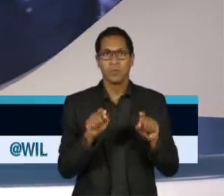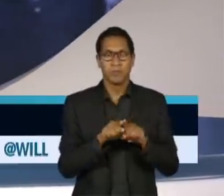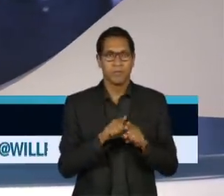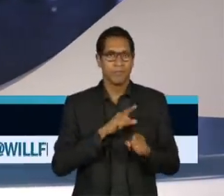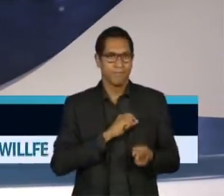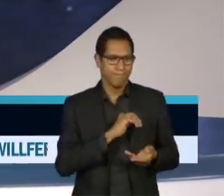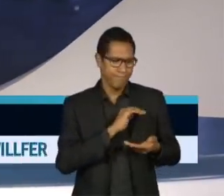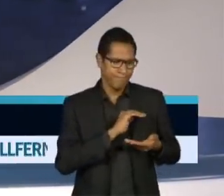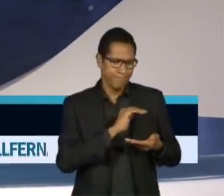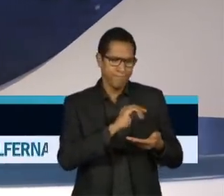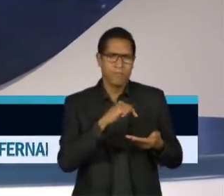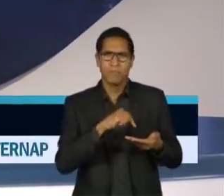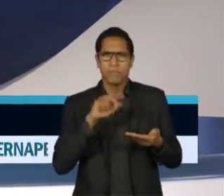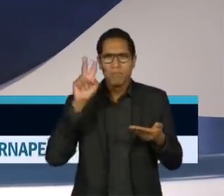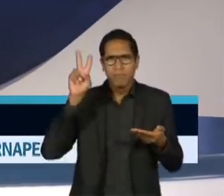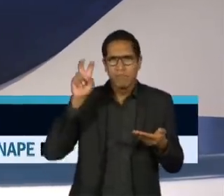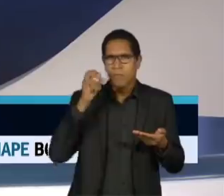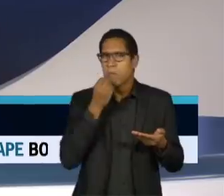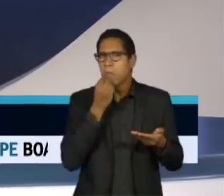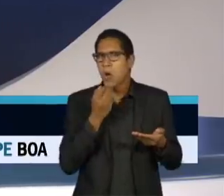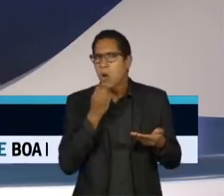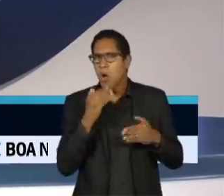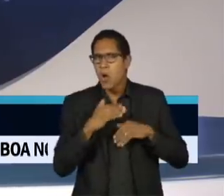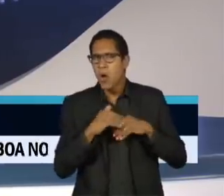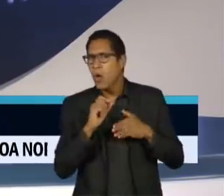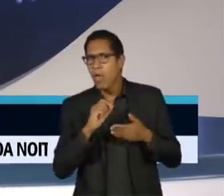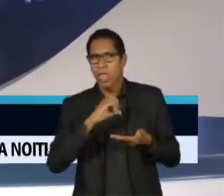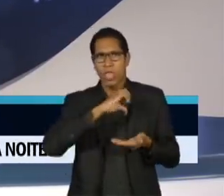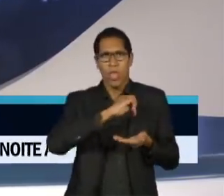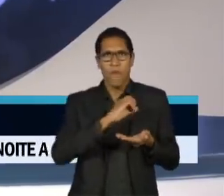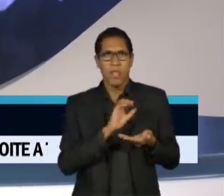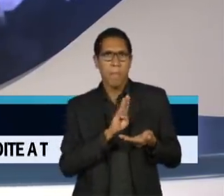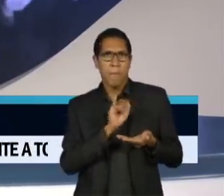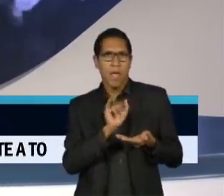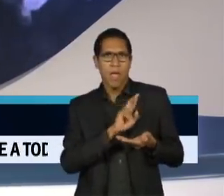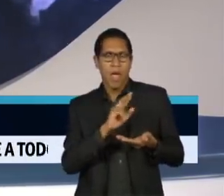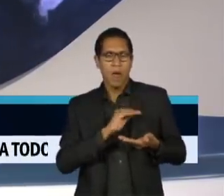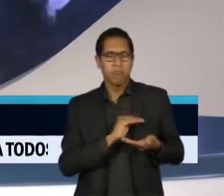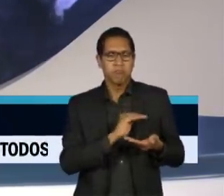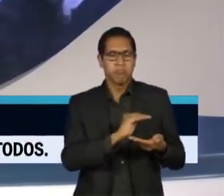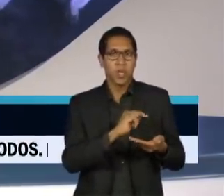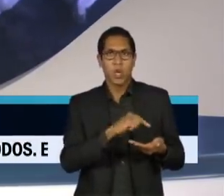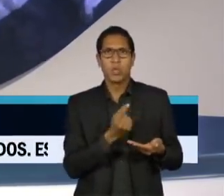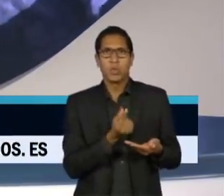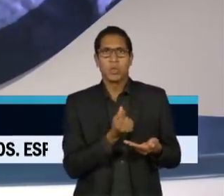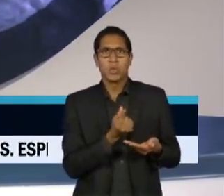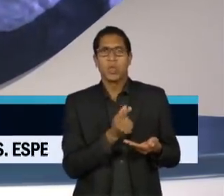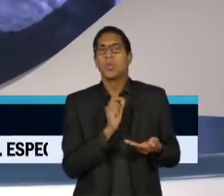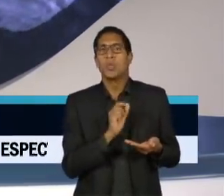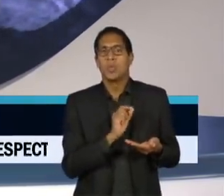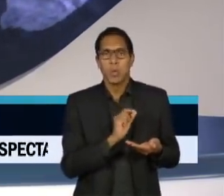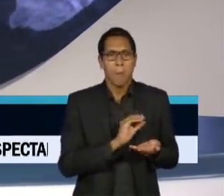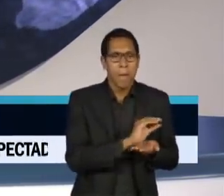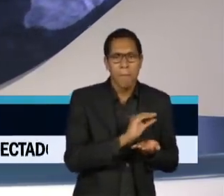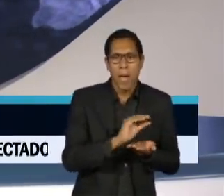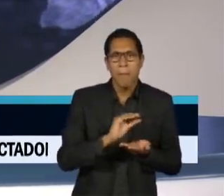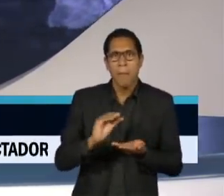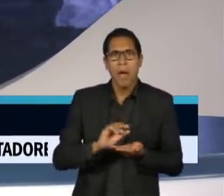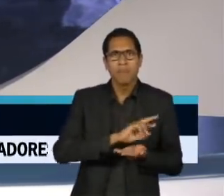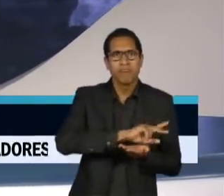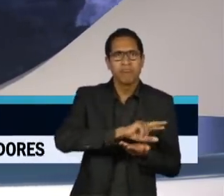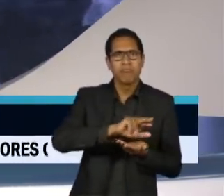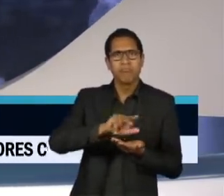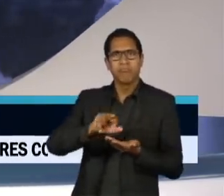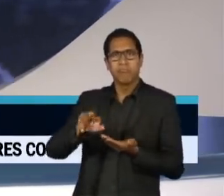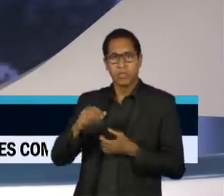pacote de bondades de 90 bilhões de reais. Essa montanha de dinheiro deve financiar uma série de programas sociais